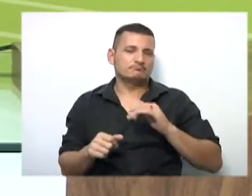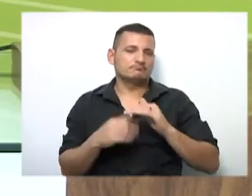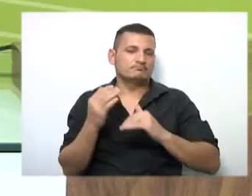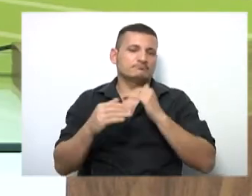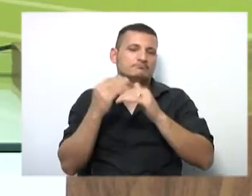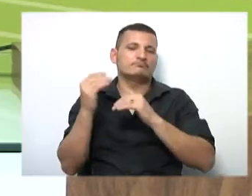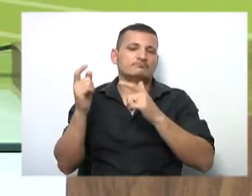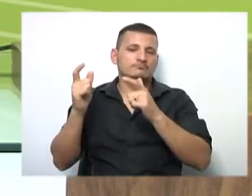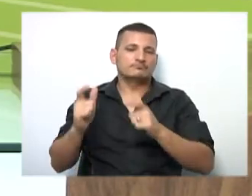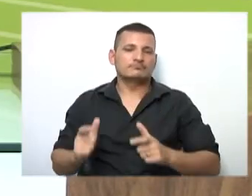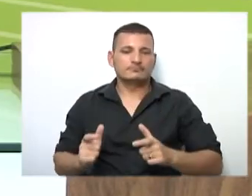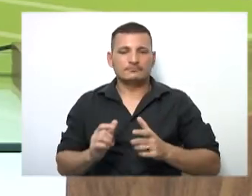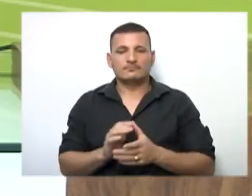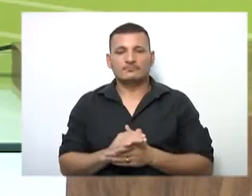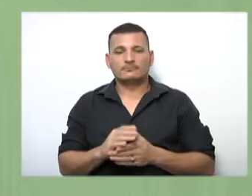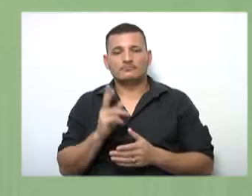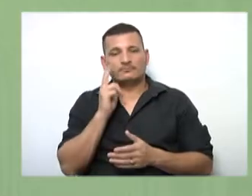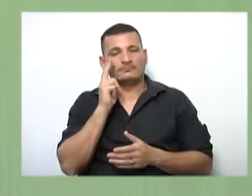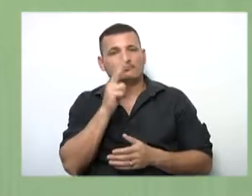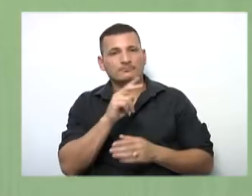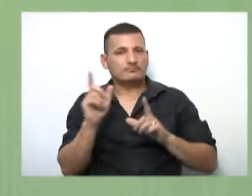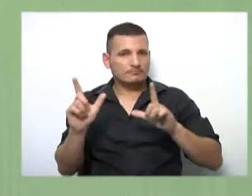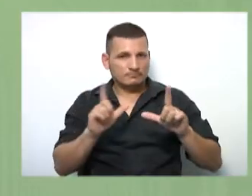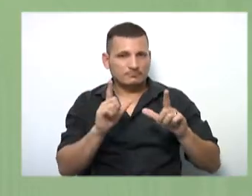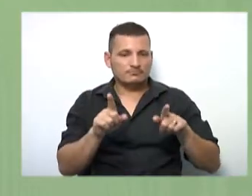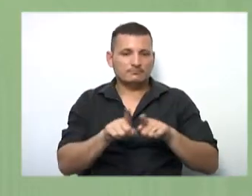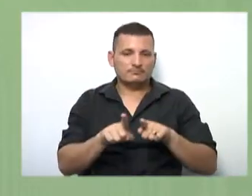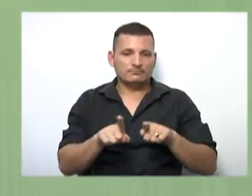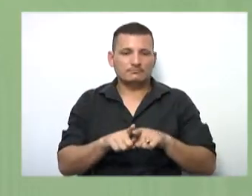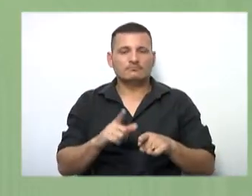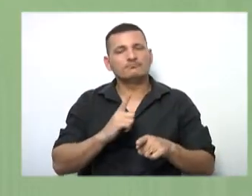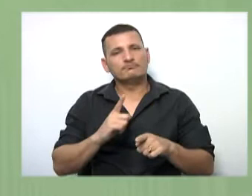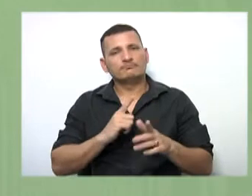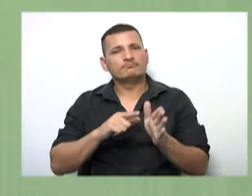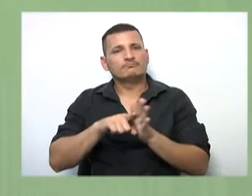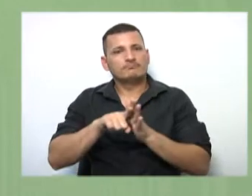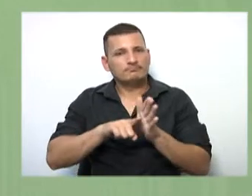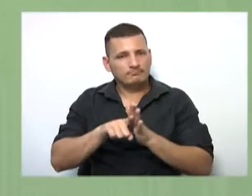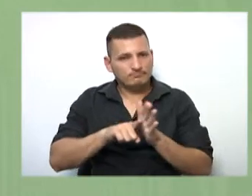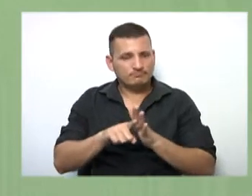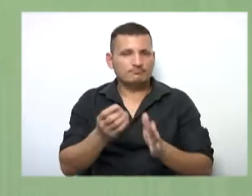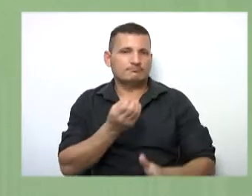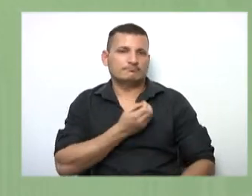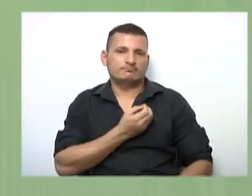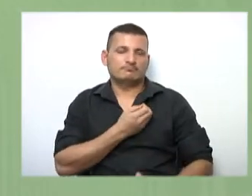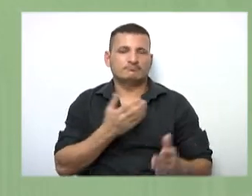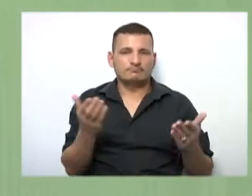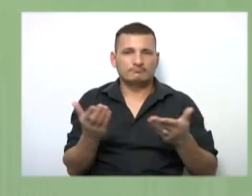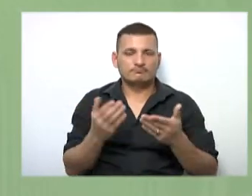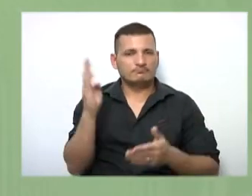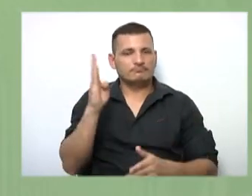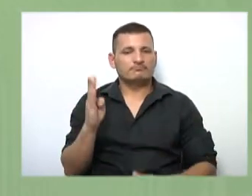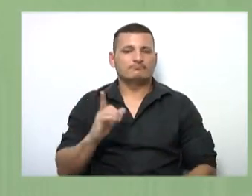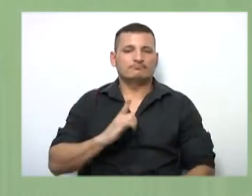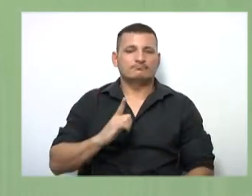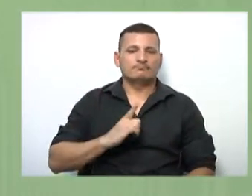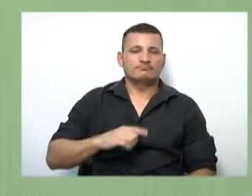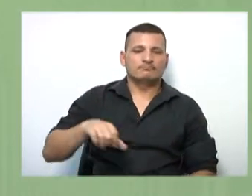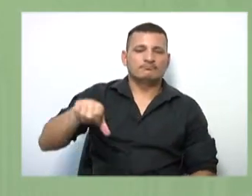local. A gente pode ver no slide também alguns dados que existem atualmente no Brasil, 976 cooperativas de